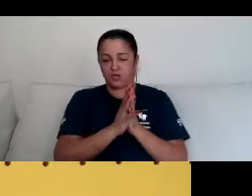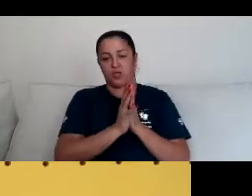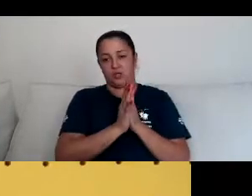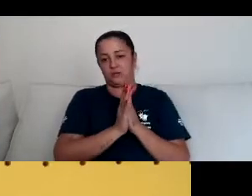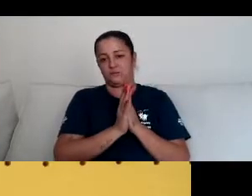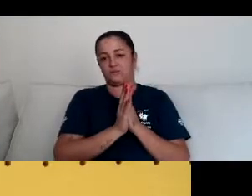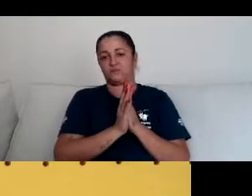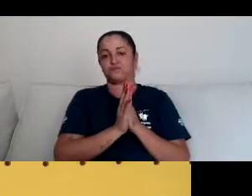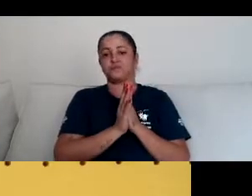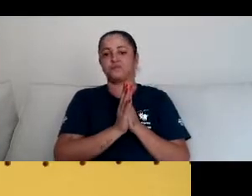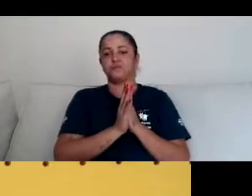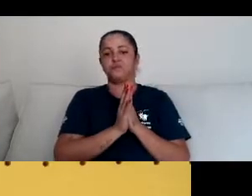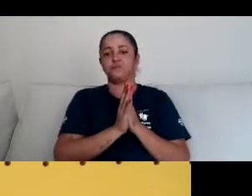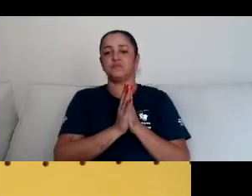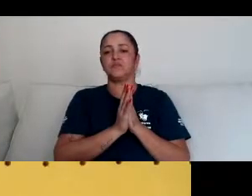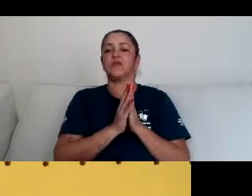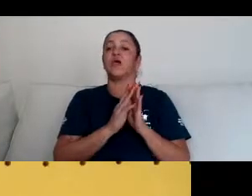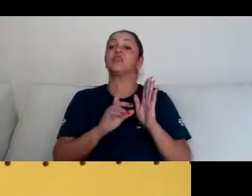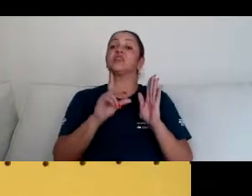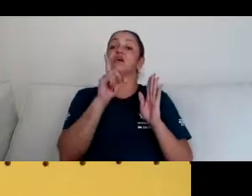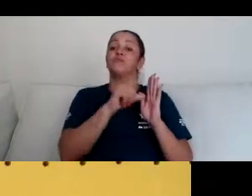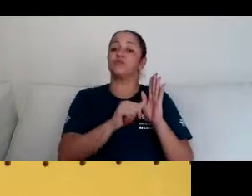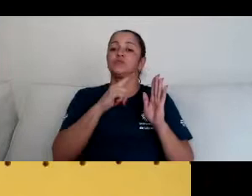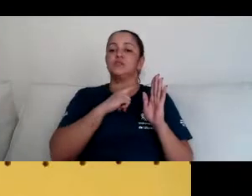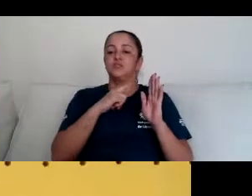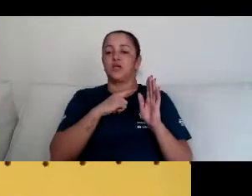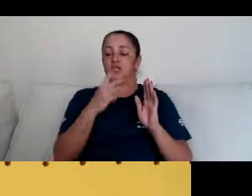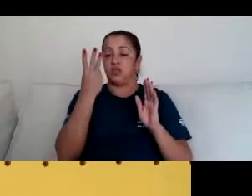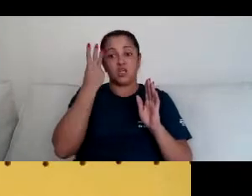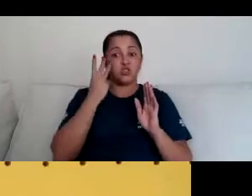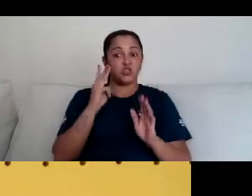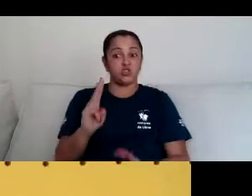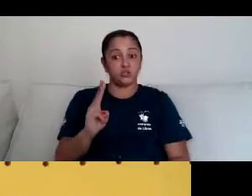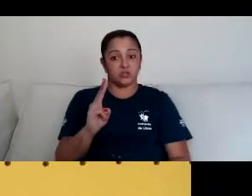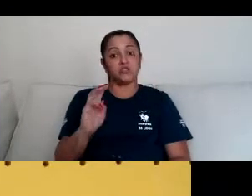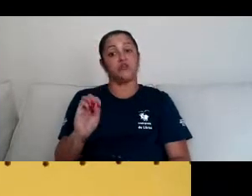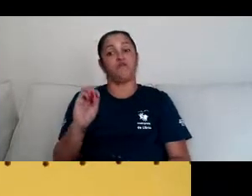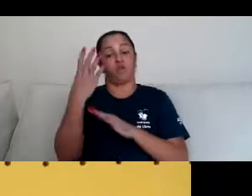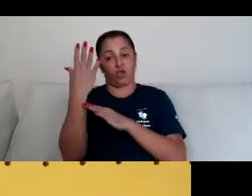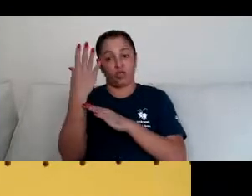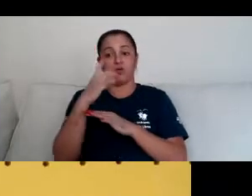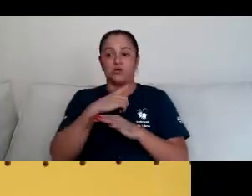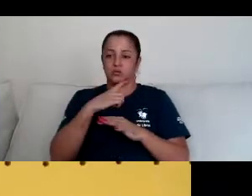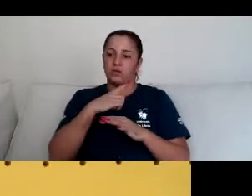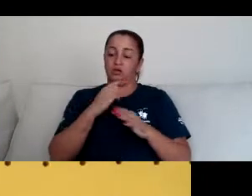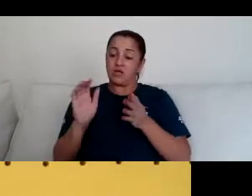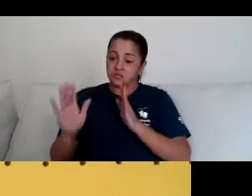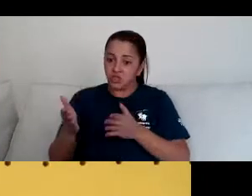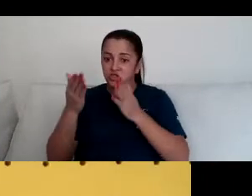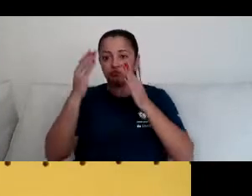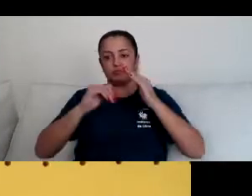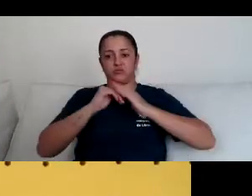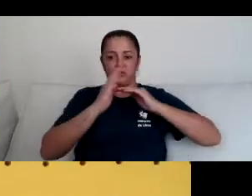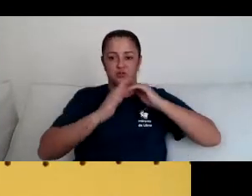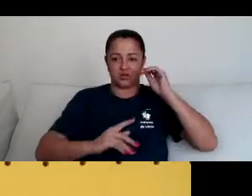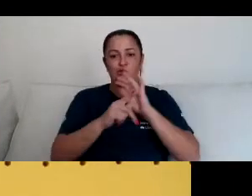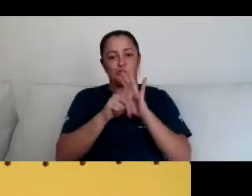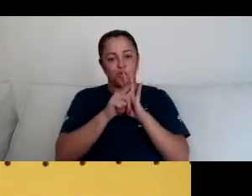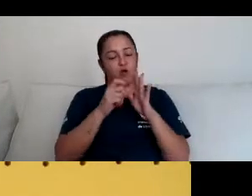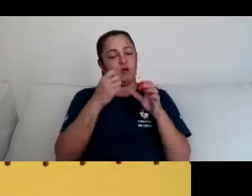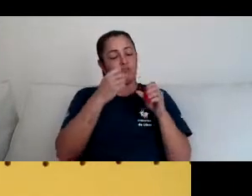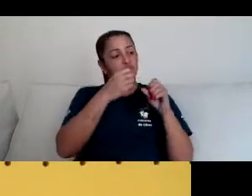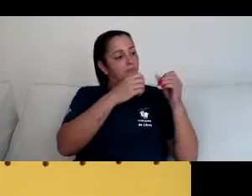Depois disso, realizamos dentro da biblioteca 3 dias de eventos de incentivo à leitura de obras de autoras negras. Isso porque nós entendemos